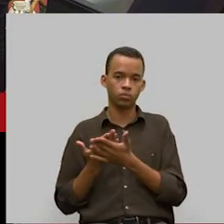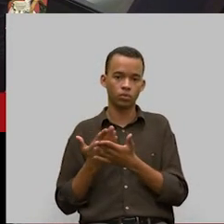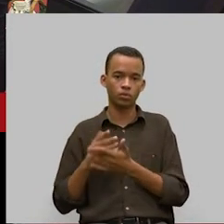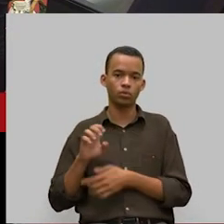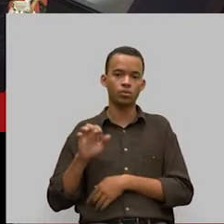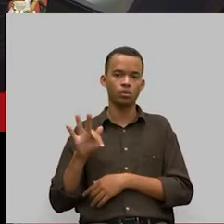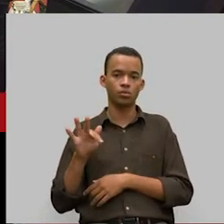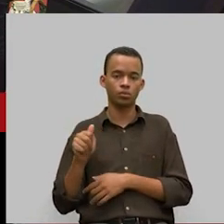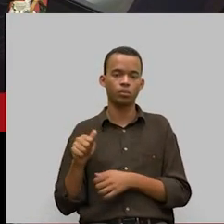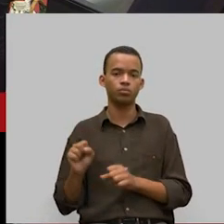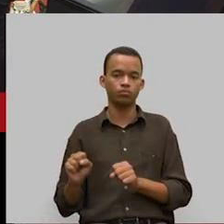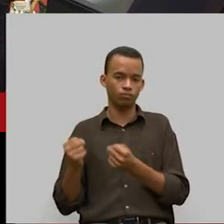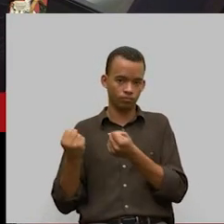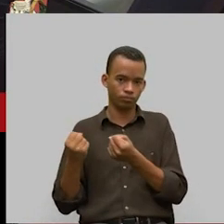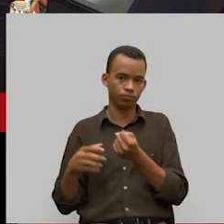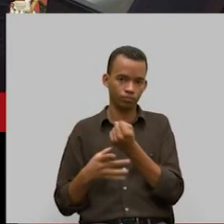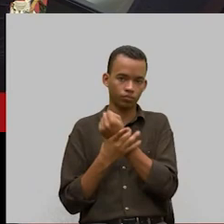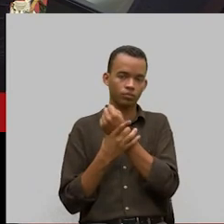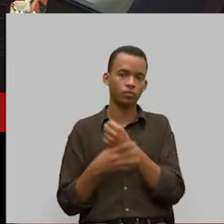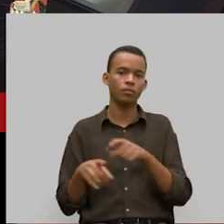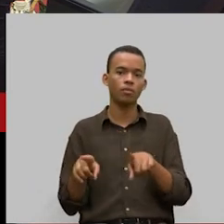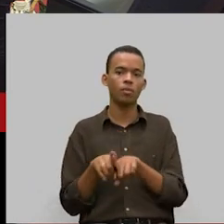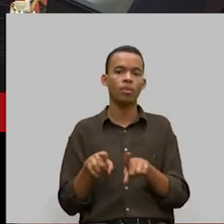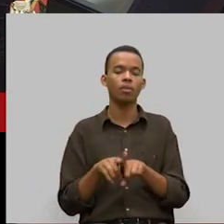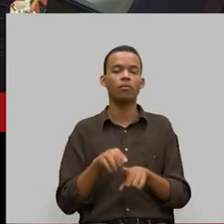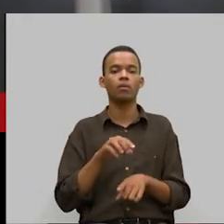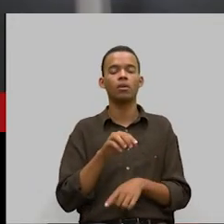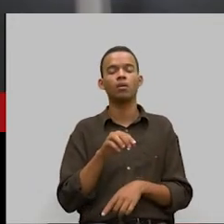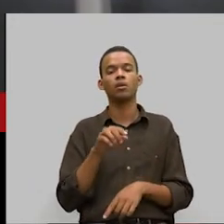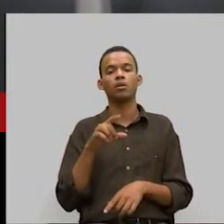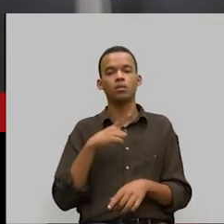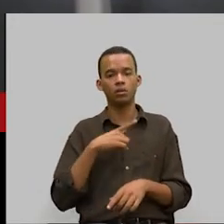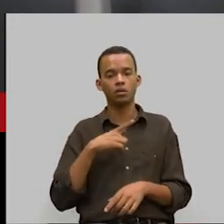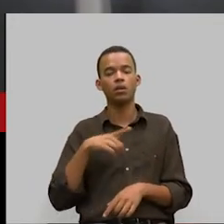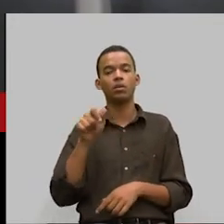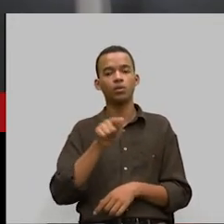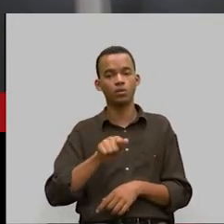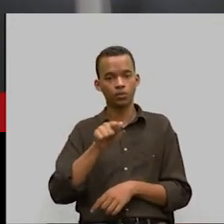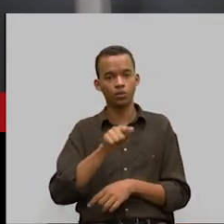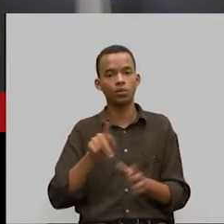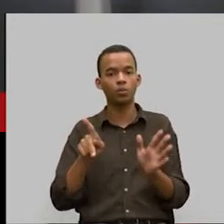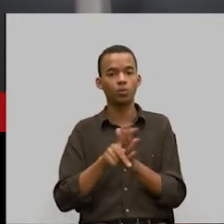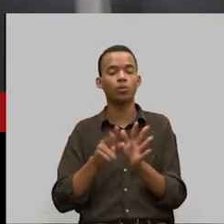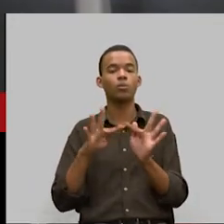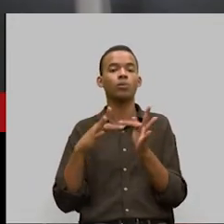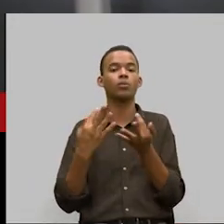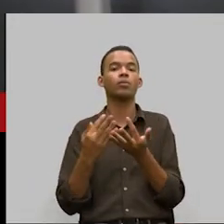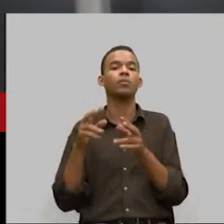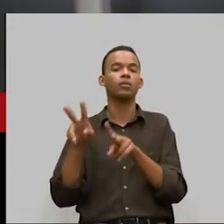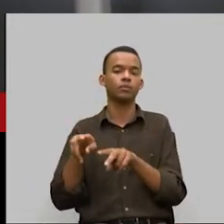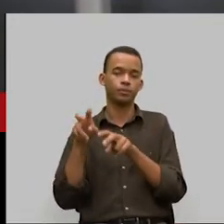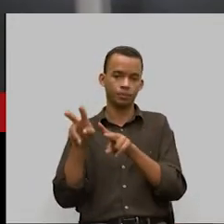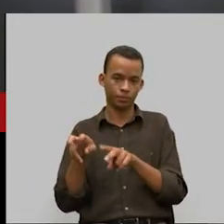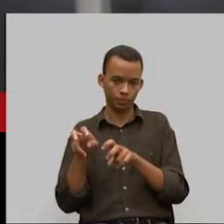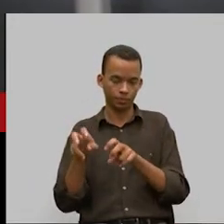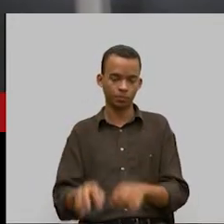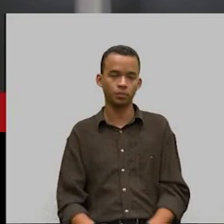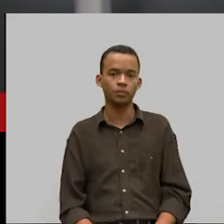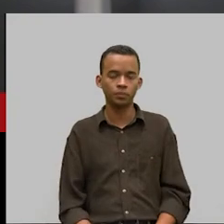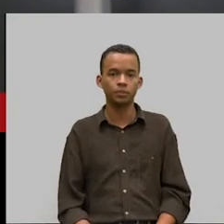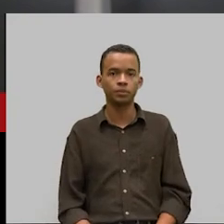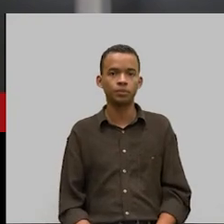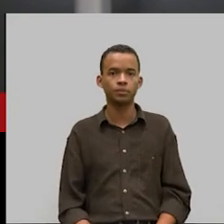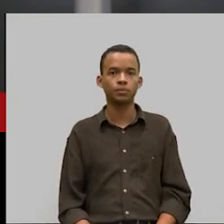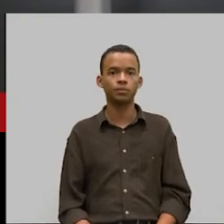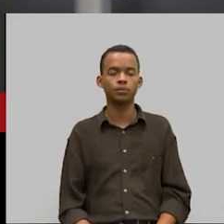representando a mefa que é Associação Mineira das escolas família agrícola e em fim de